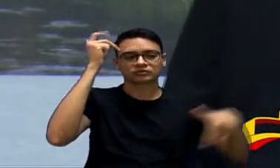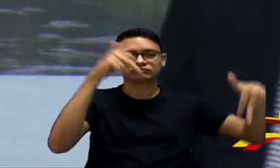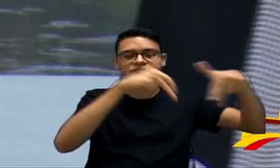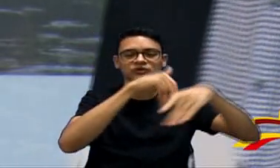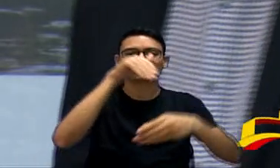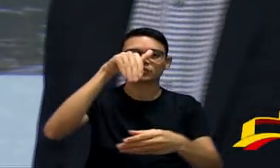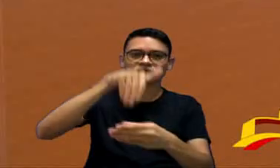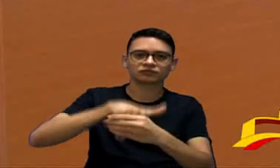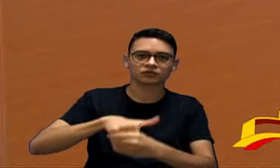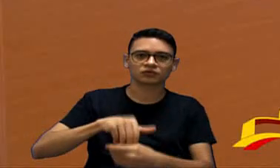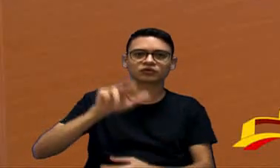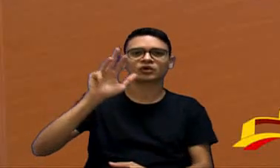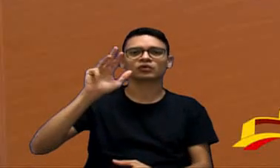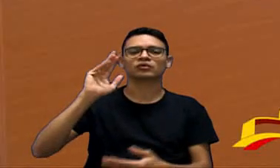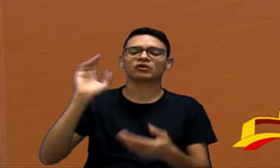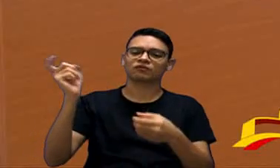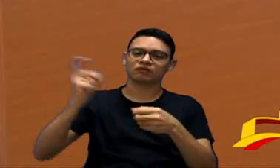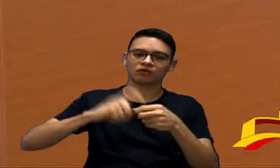senhor presidente.